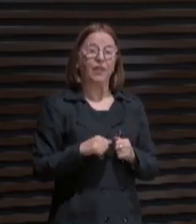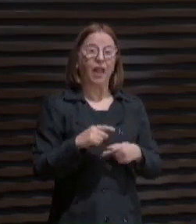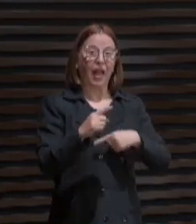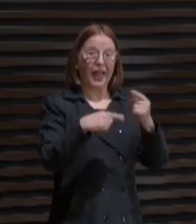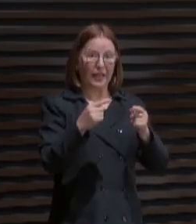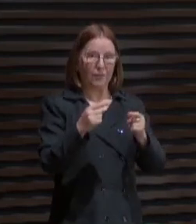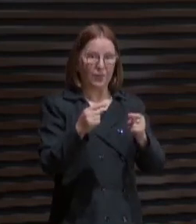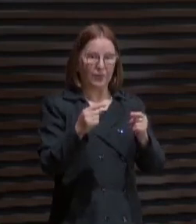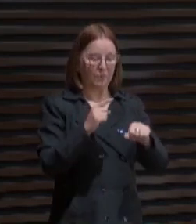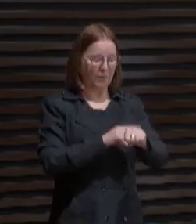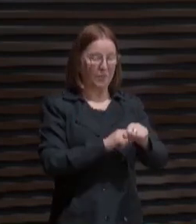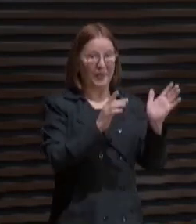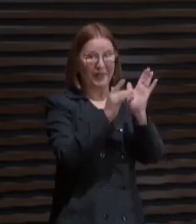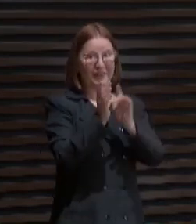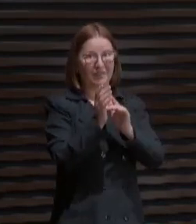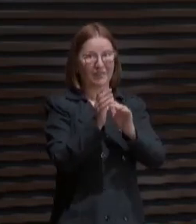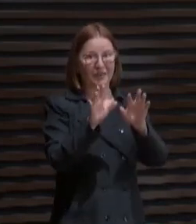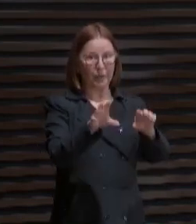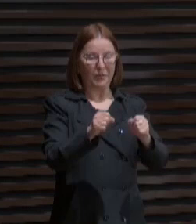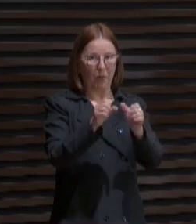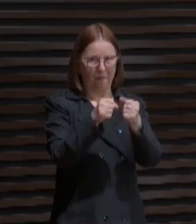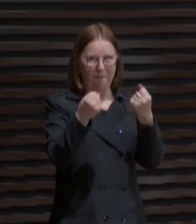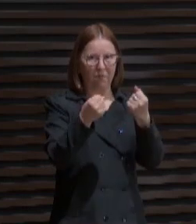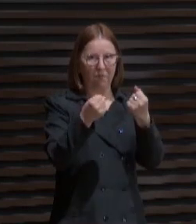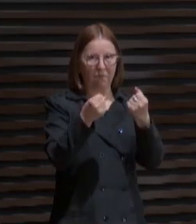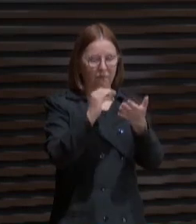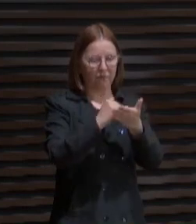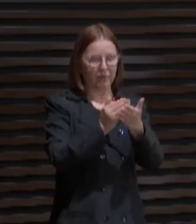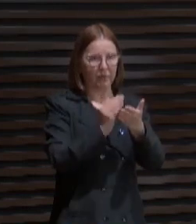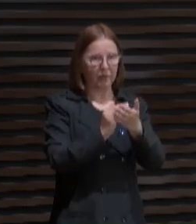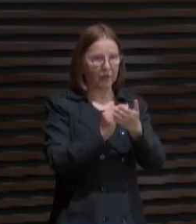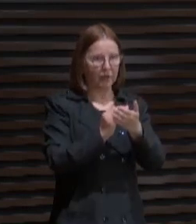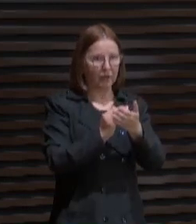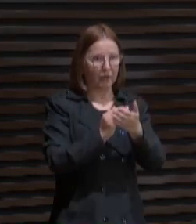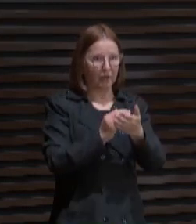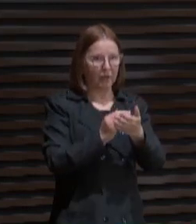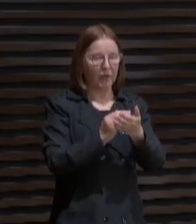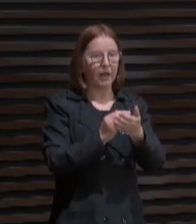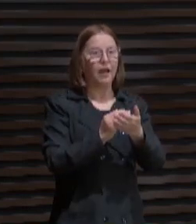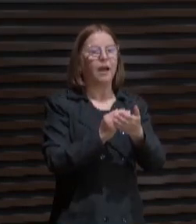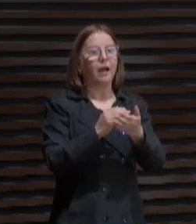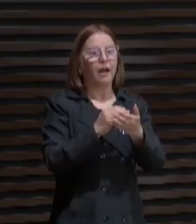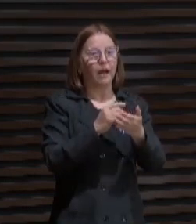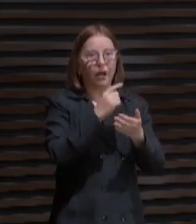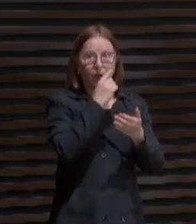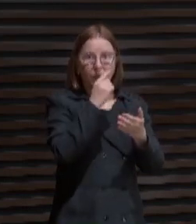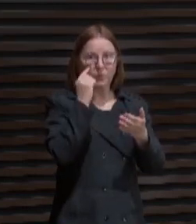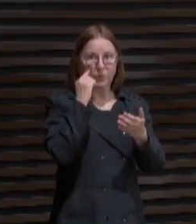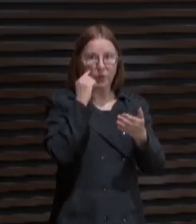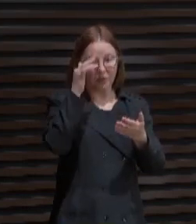ao partir, os olhos da fé se abriram e o reconheceram. Houve